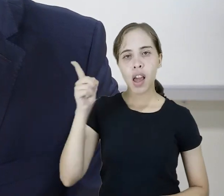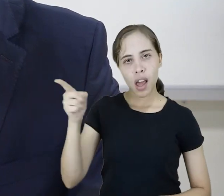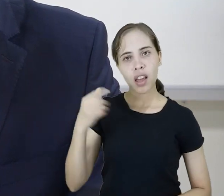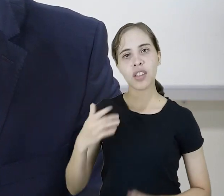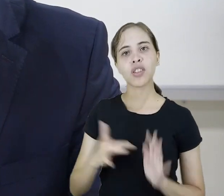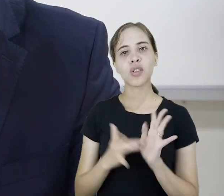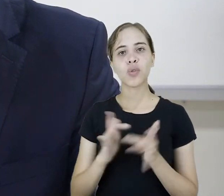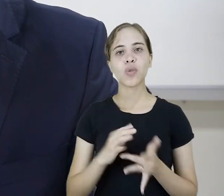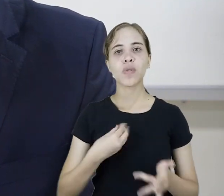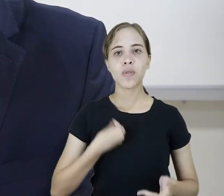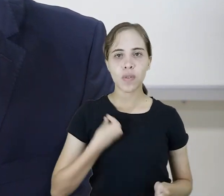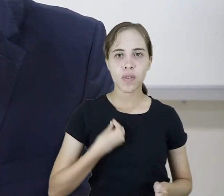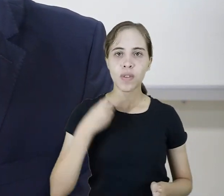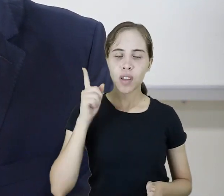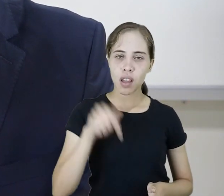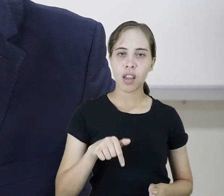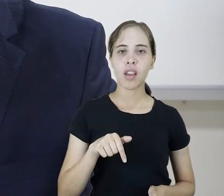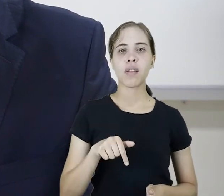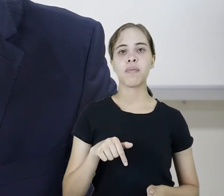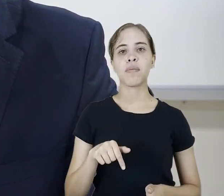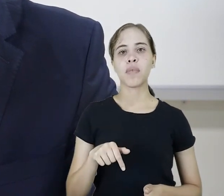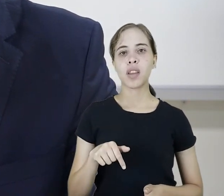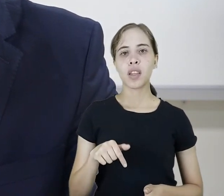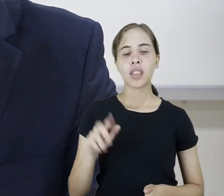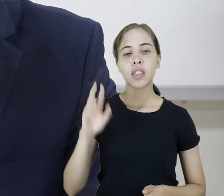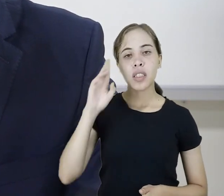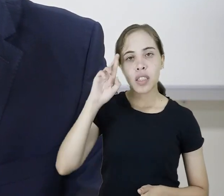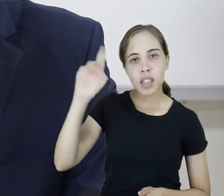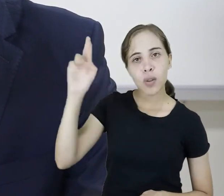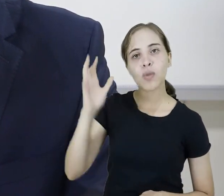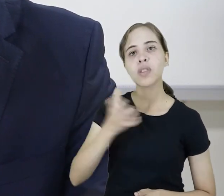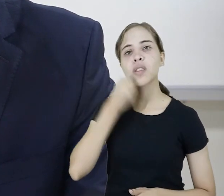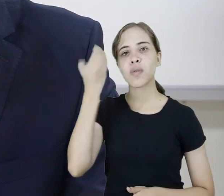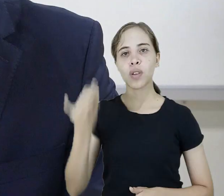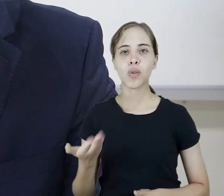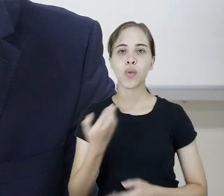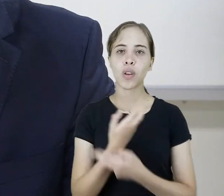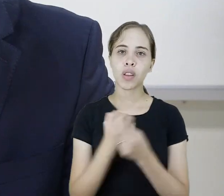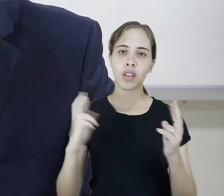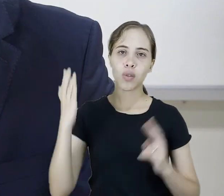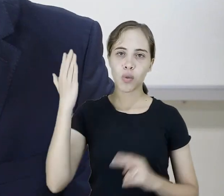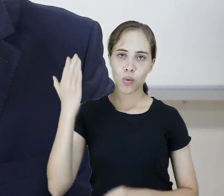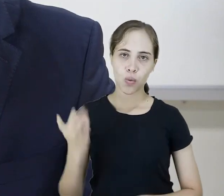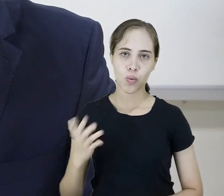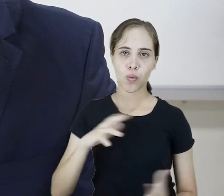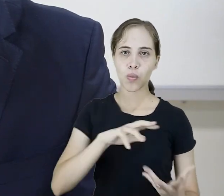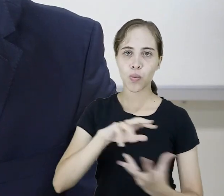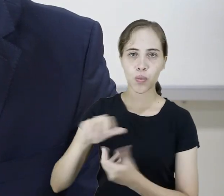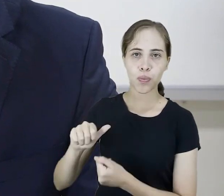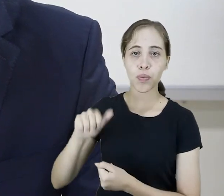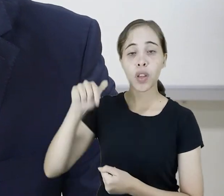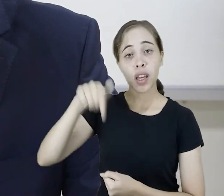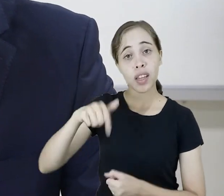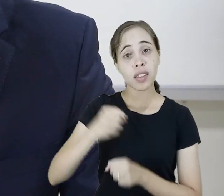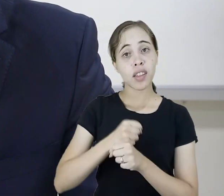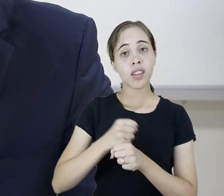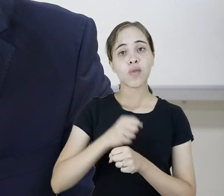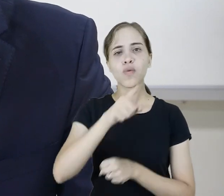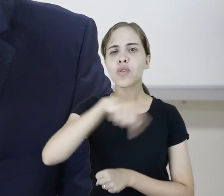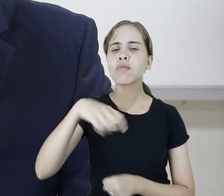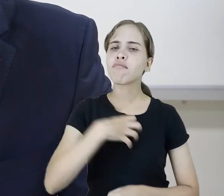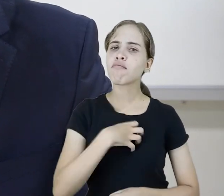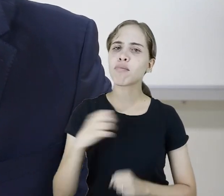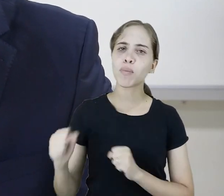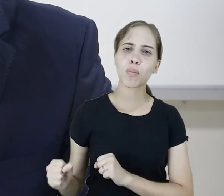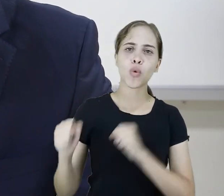de Deus vivo, o Salvador e Redentor do mundo. Neste ano, sentirão o poder